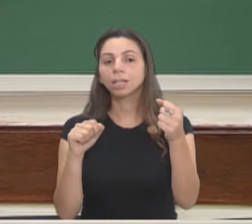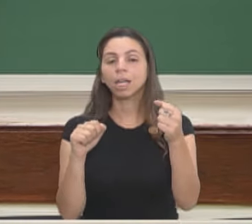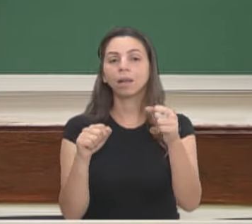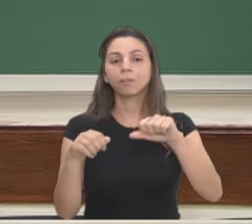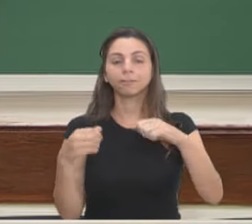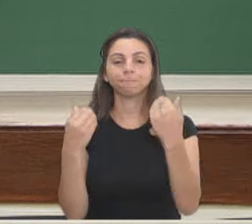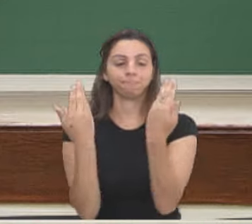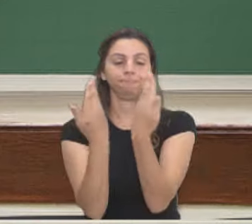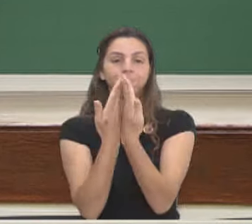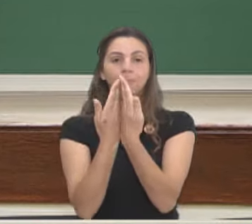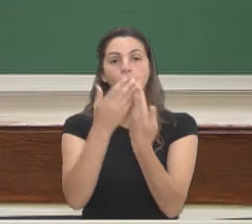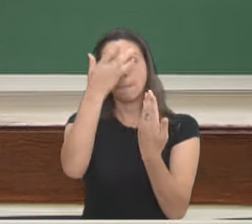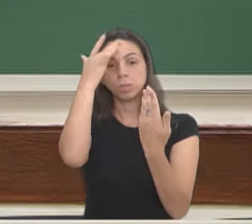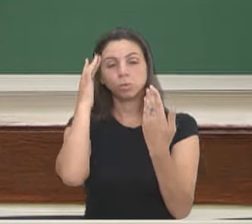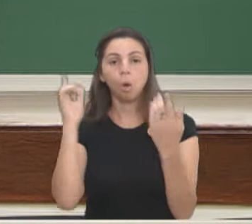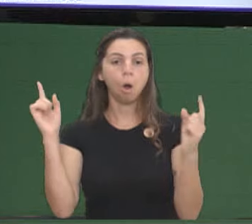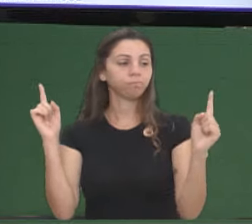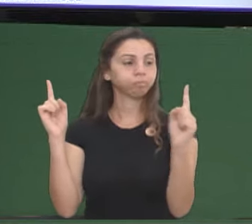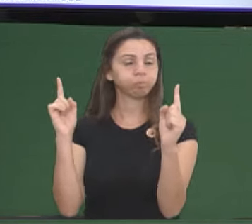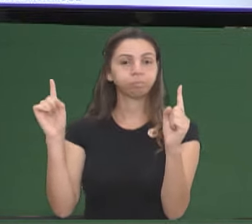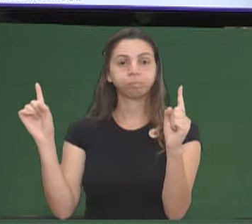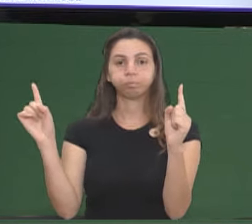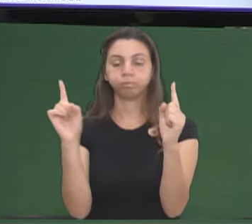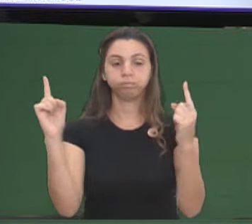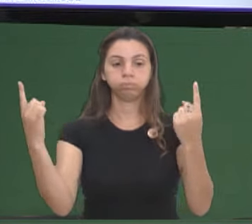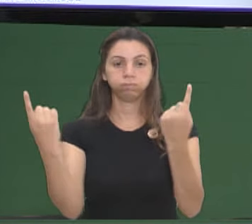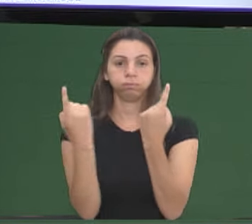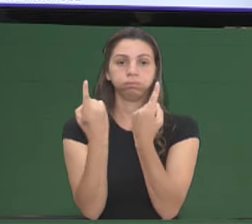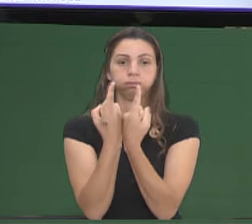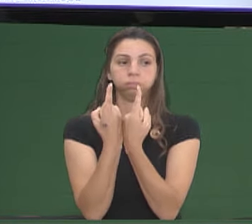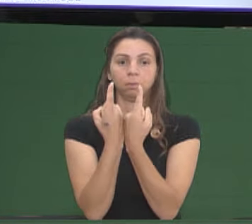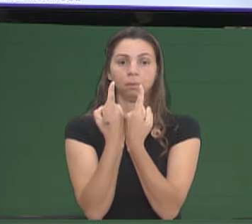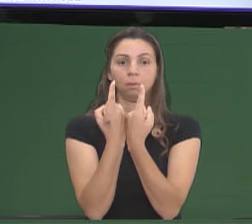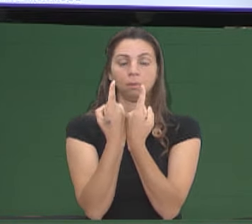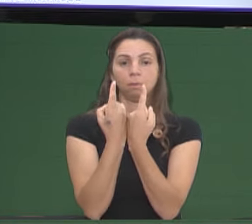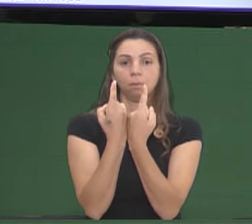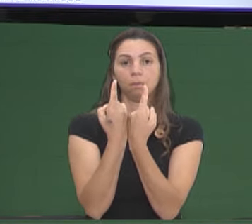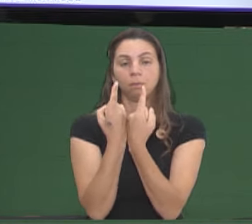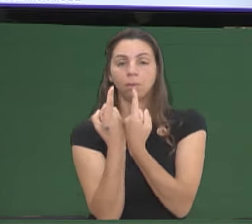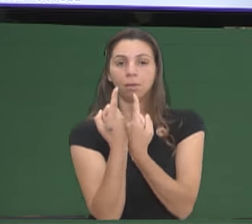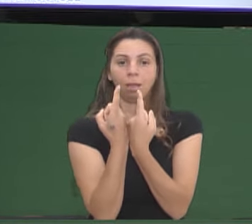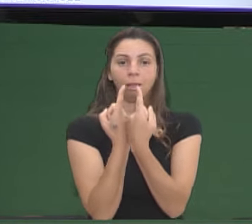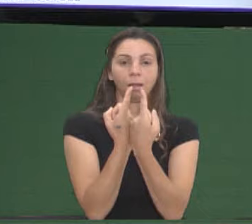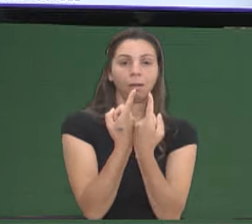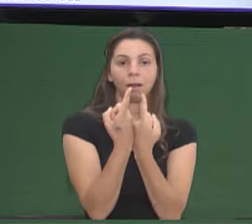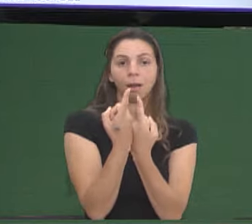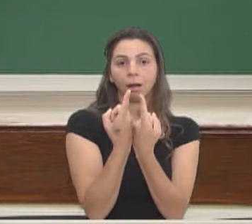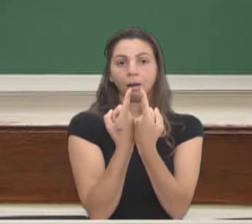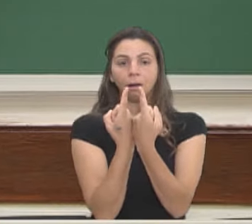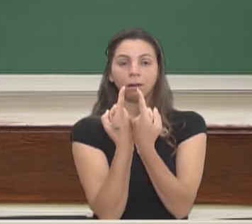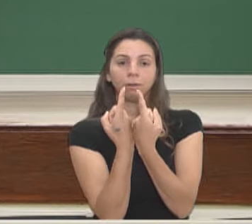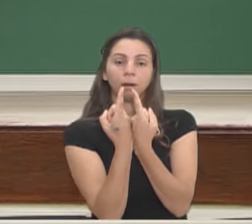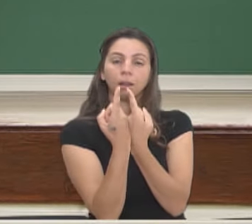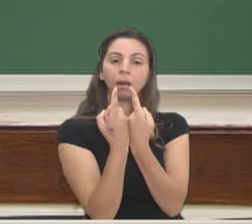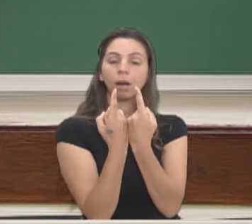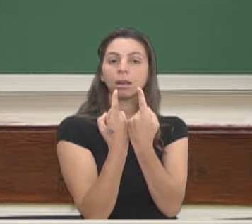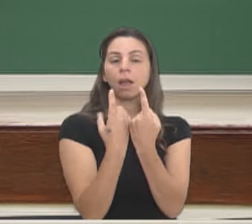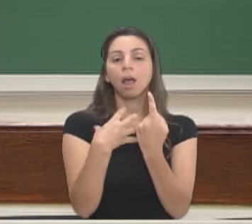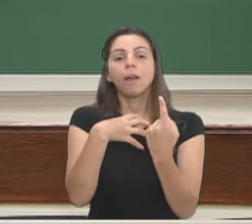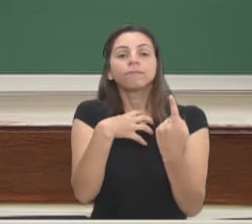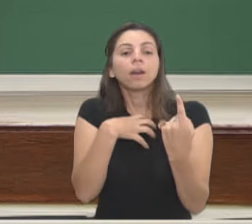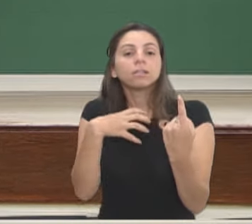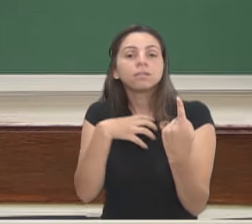atrás. Não sei quem era, porque tinha girado o círculo. E aí a gente ia se tocar de costas um para o outro. E aí a gente ia sentindo a